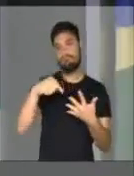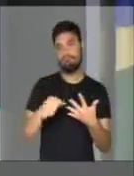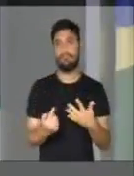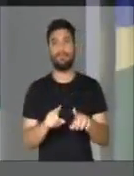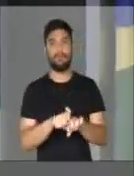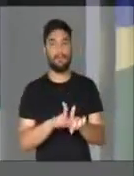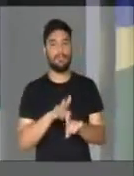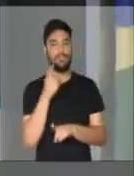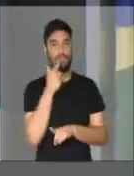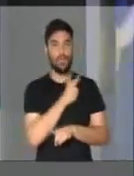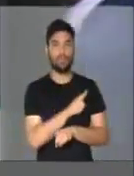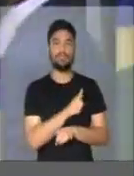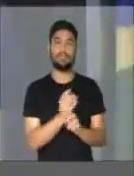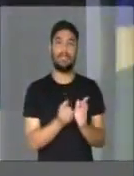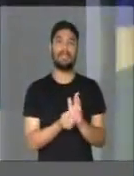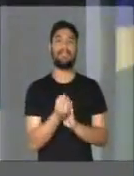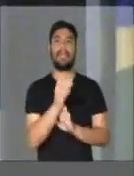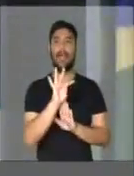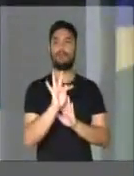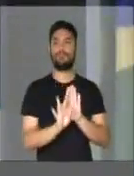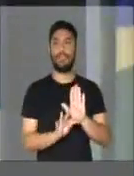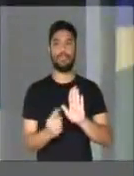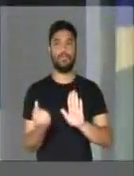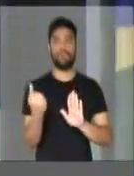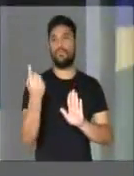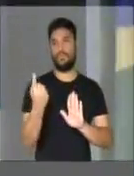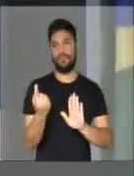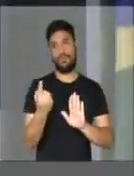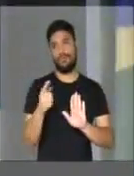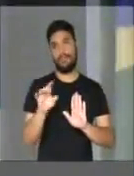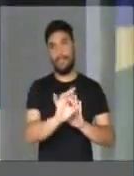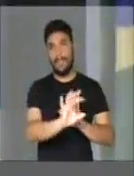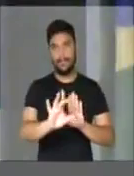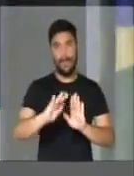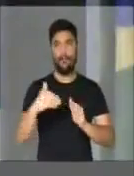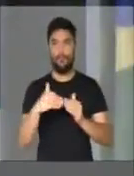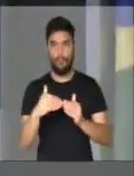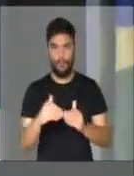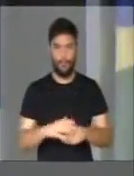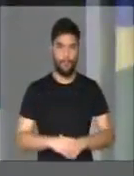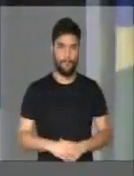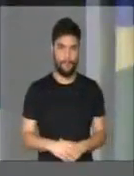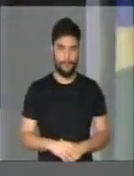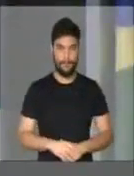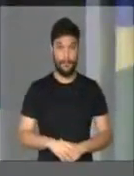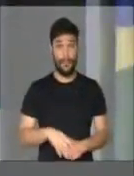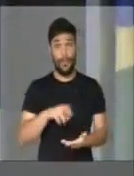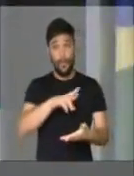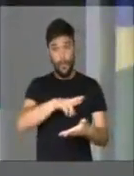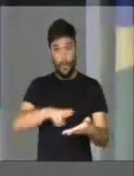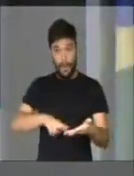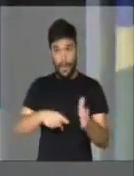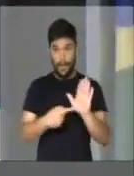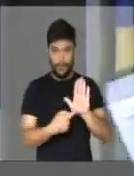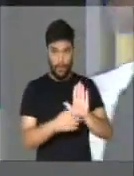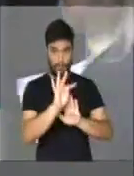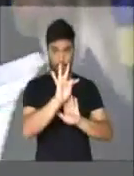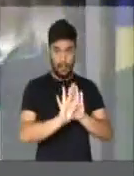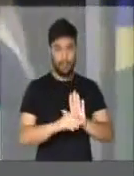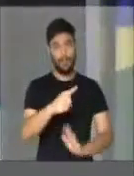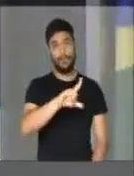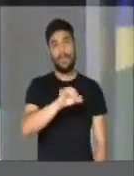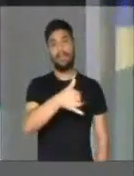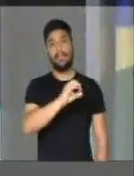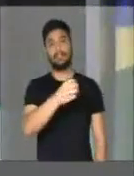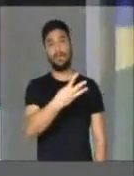supressivas para que possamos chegar ao texto que seja melhor para cada um de nós. Relatório. O